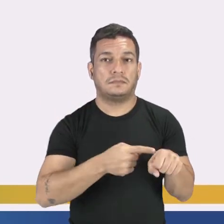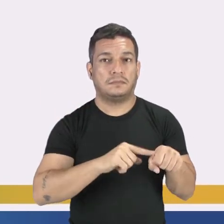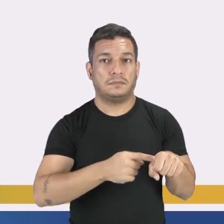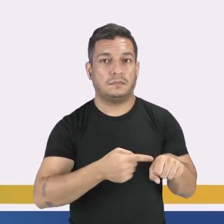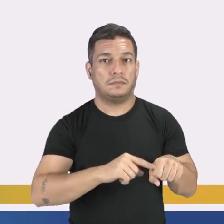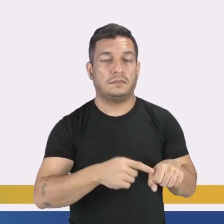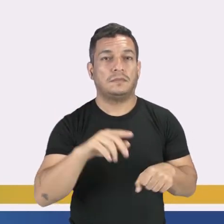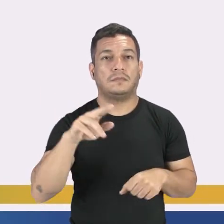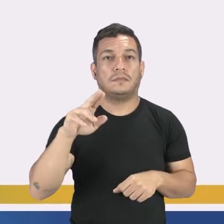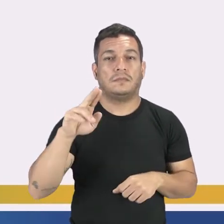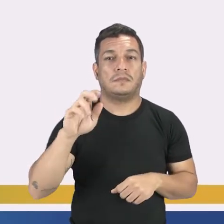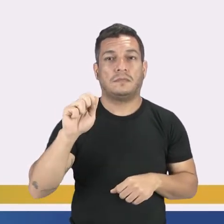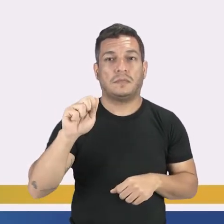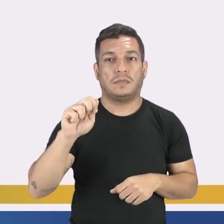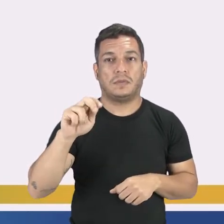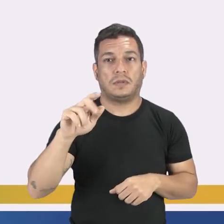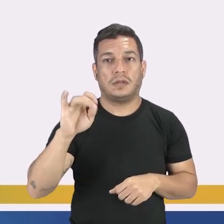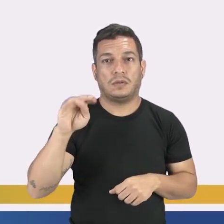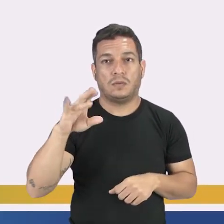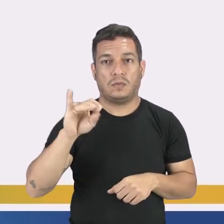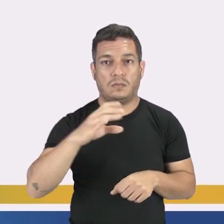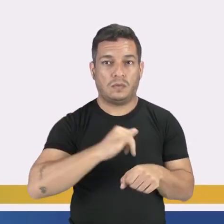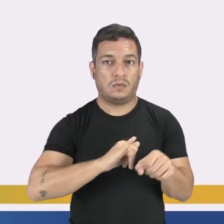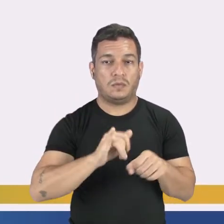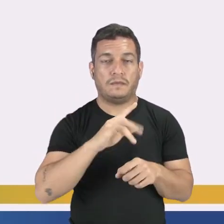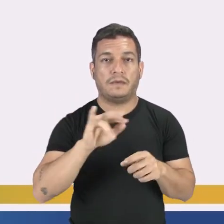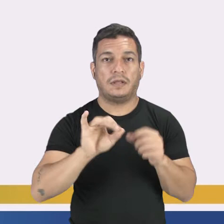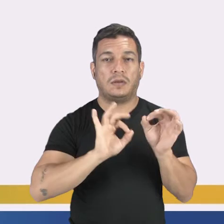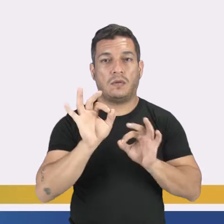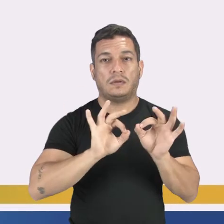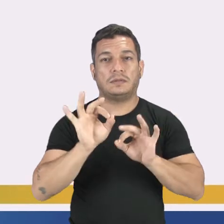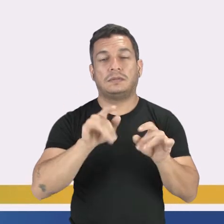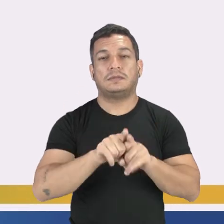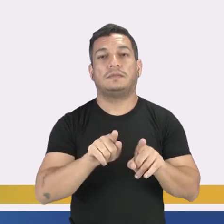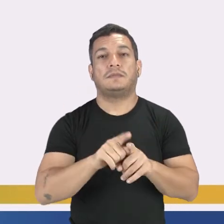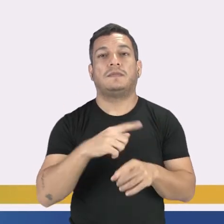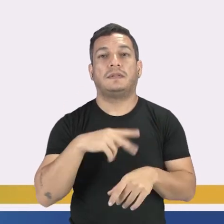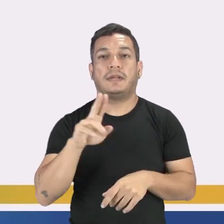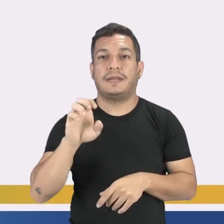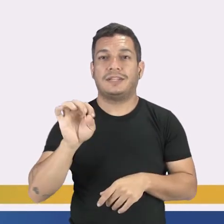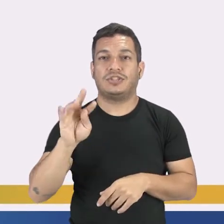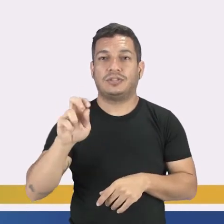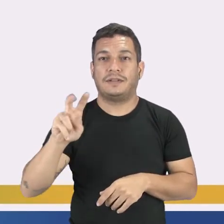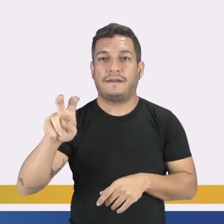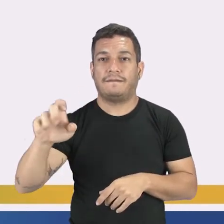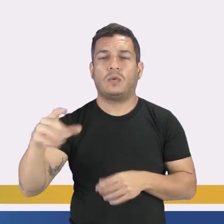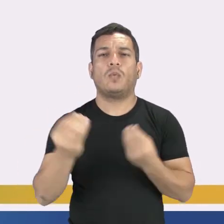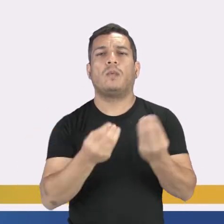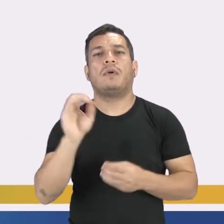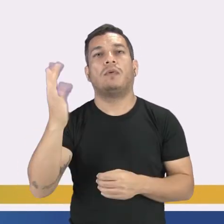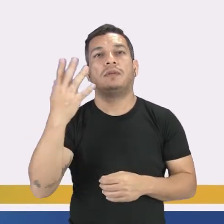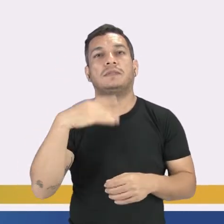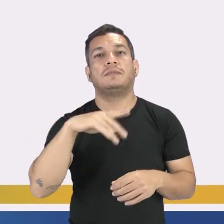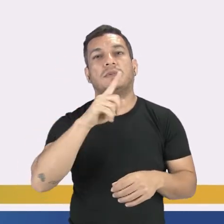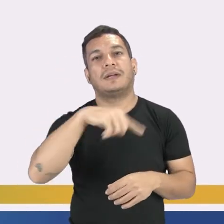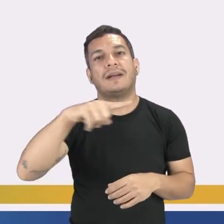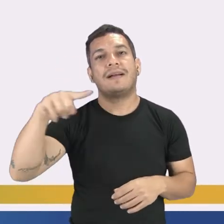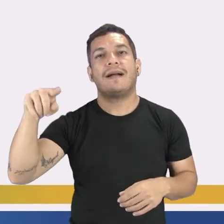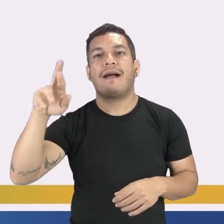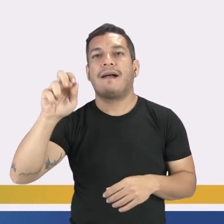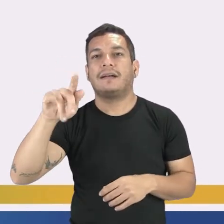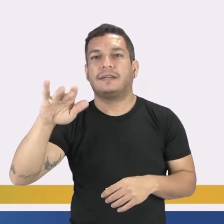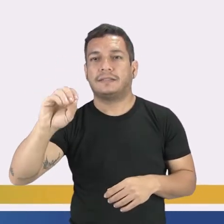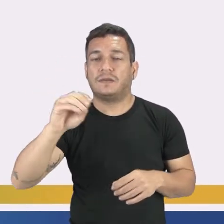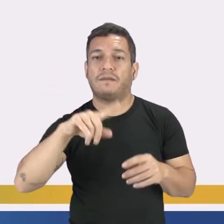ali, ou um material que está instável, ele vai querer se reorganizar e ficar estável. Como que acontece isso? Por meio de radiação. Ele